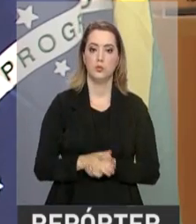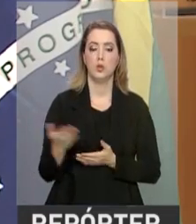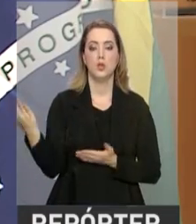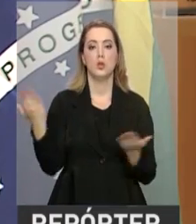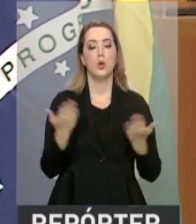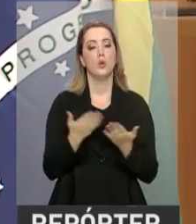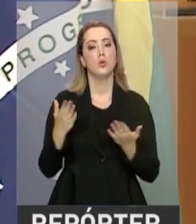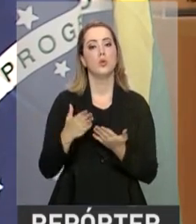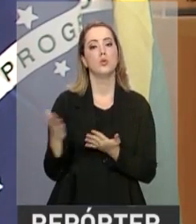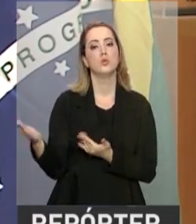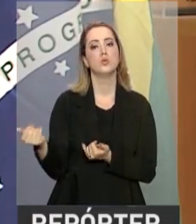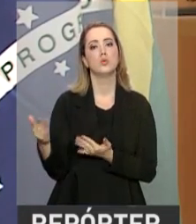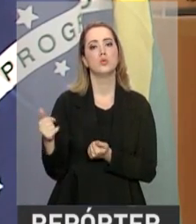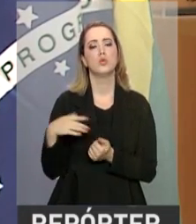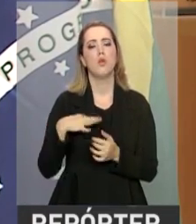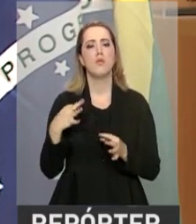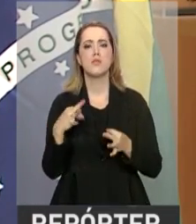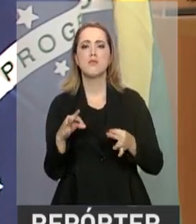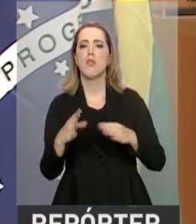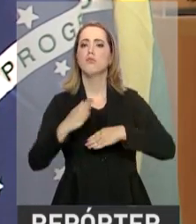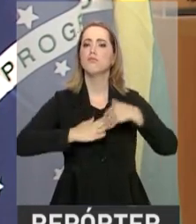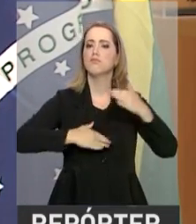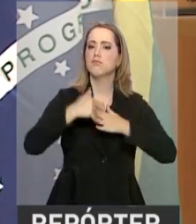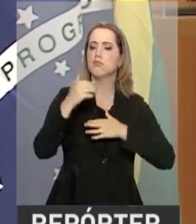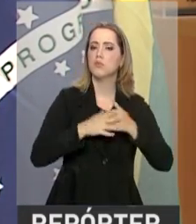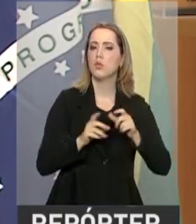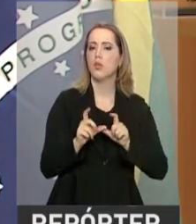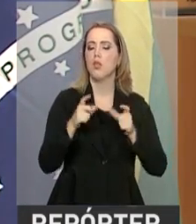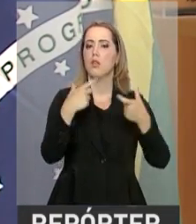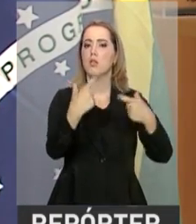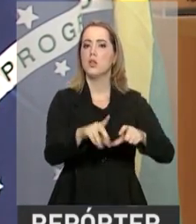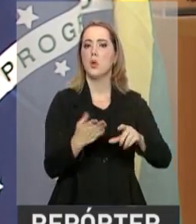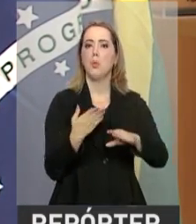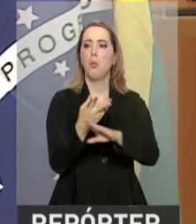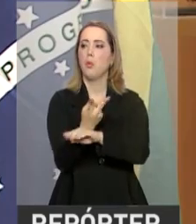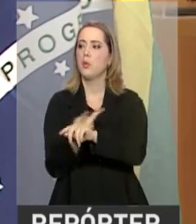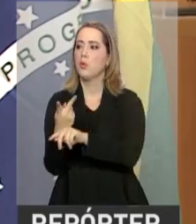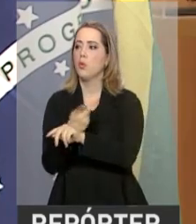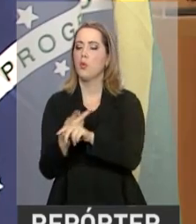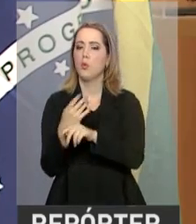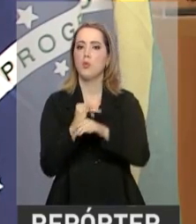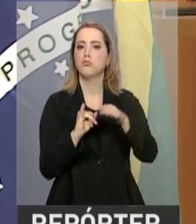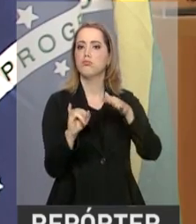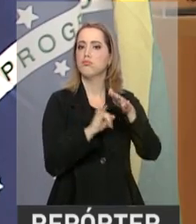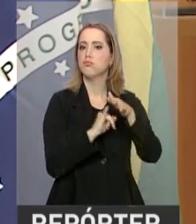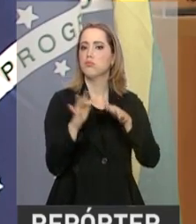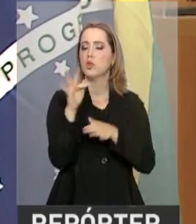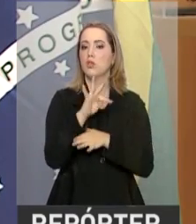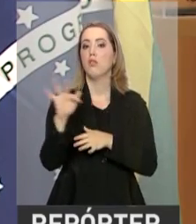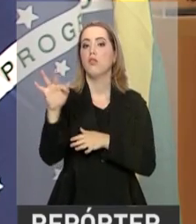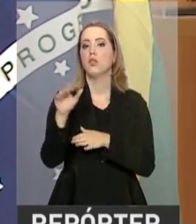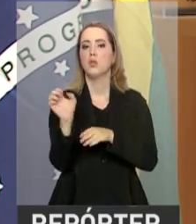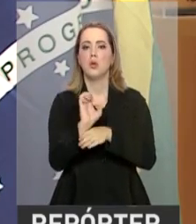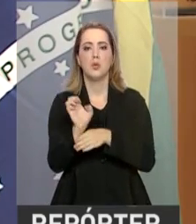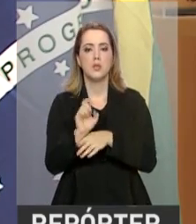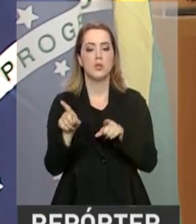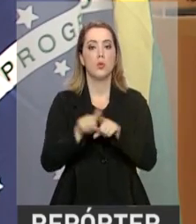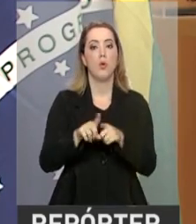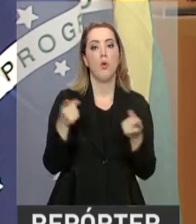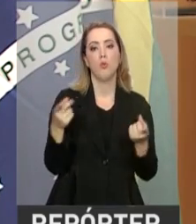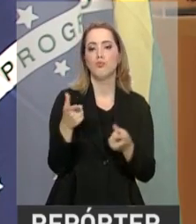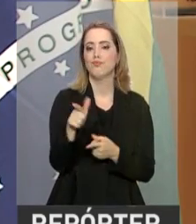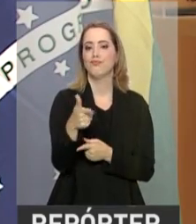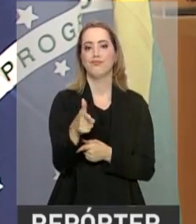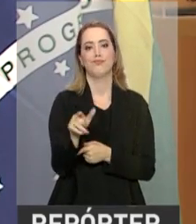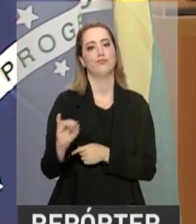fazer educação técnica profissionalizante ou ele vai para uma Escola Técnica Federal ou estadual ou ele praticamente não tem